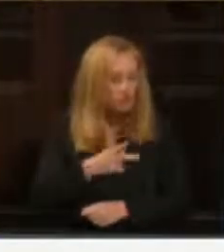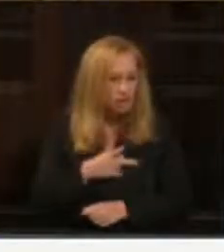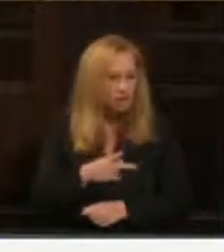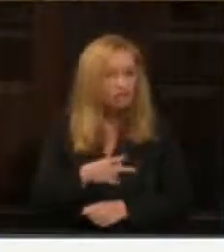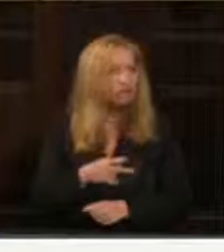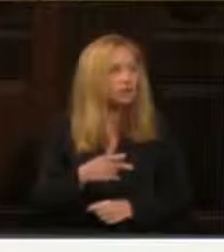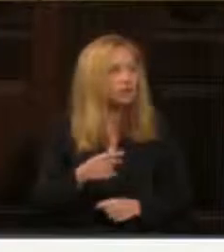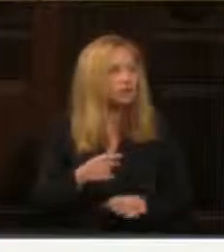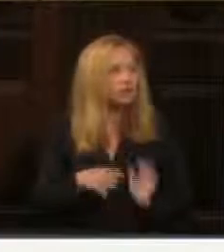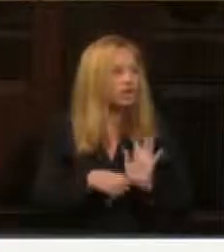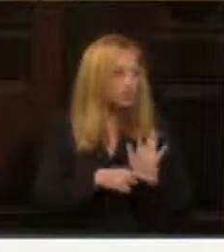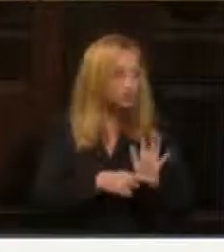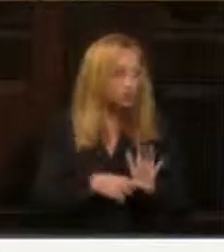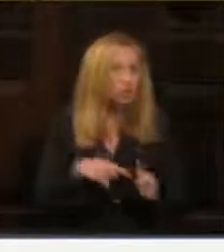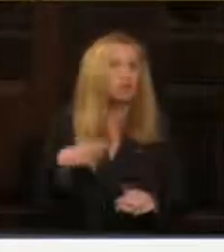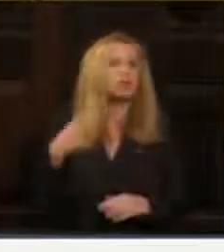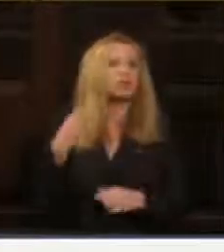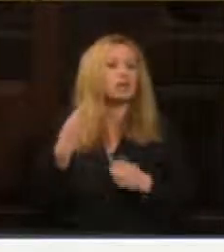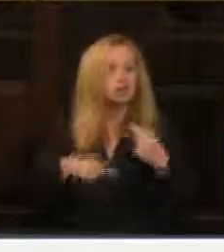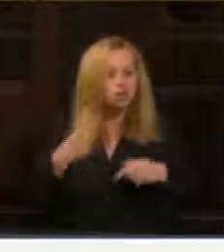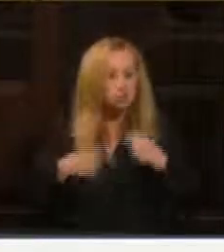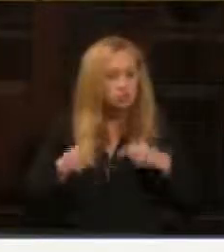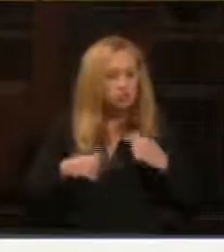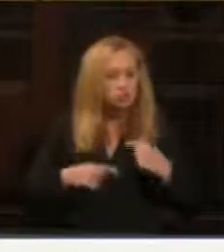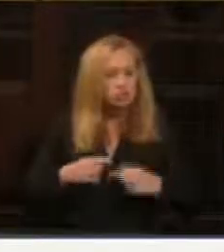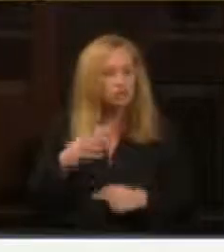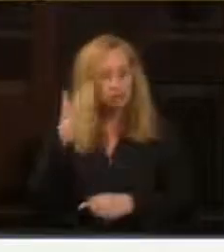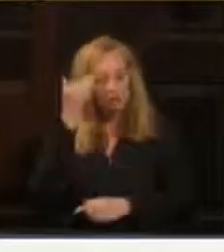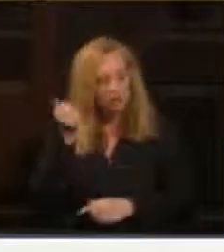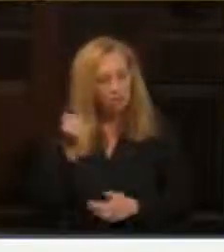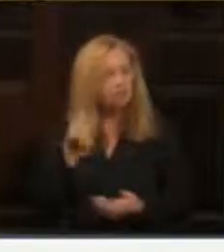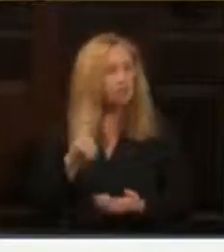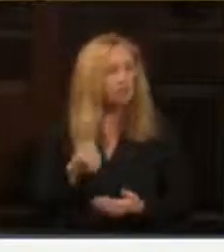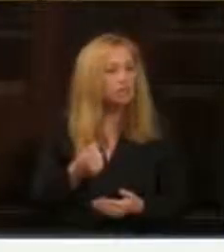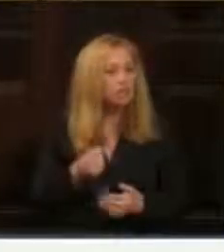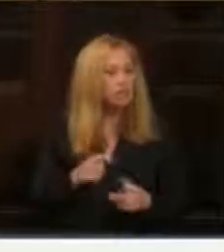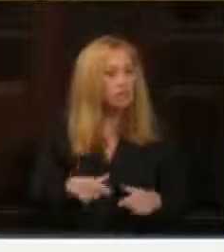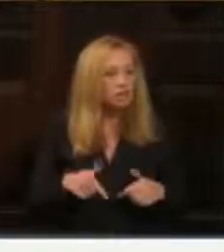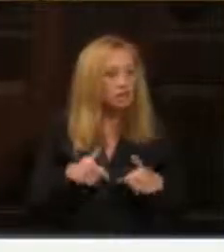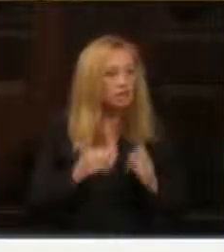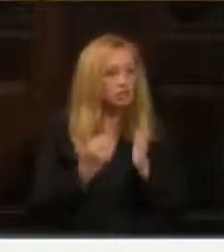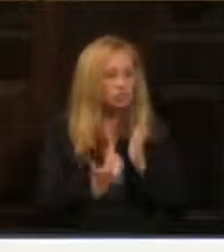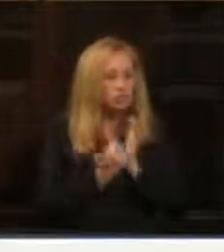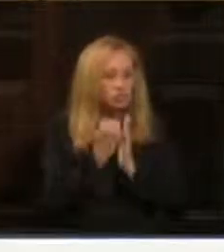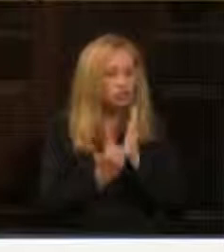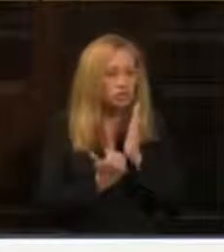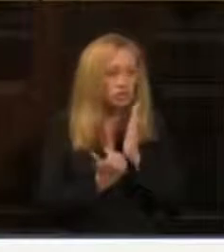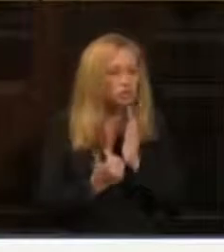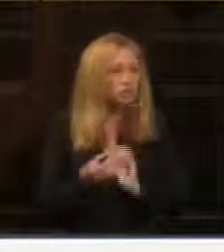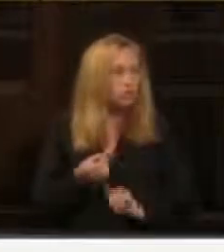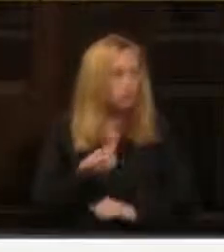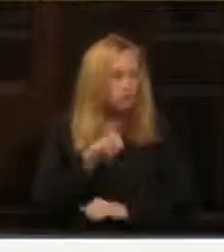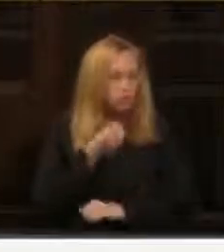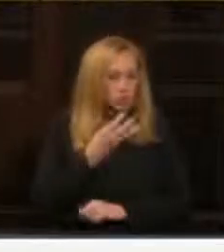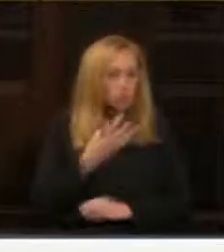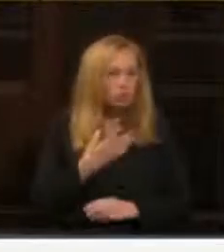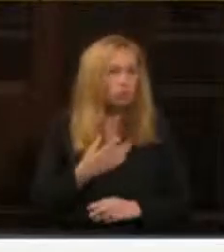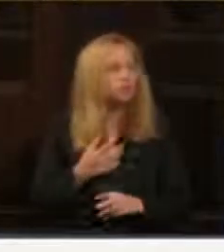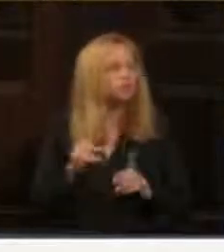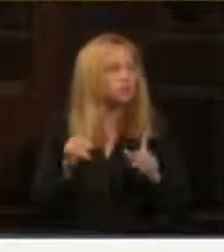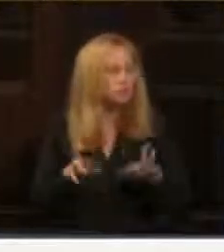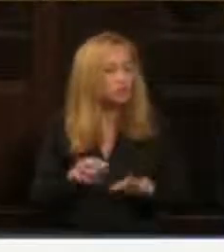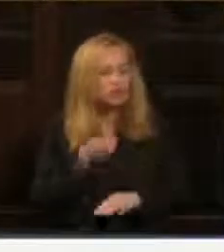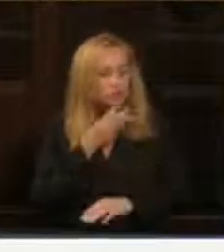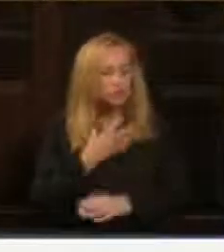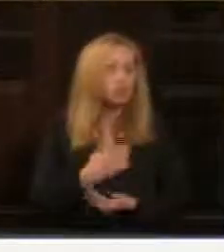com o debate, porque eu sei que Vossa Excelência sempre tem cumprido um papel de elevar o nível do debate aqui. Eu acho que essas referências, em especial dessa